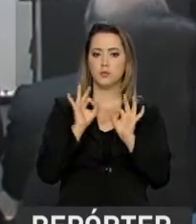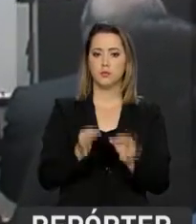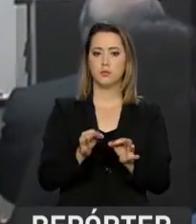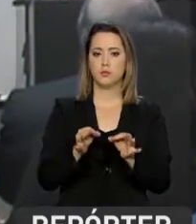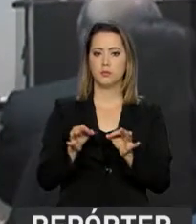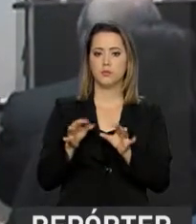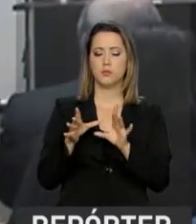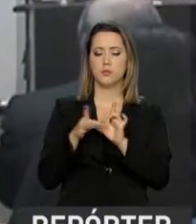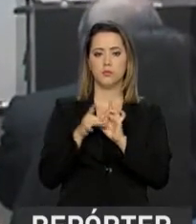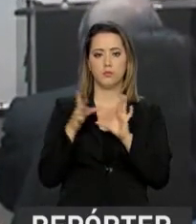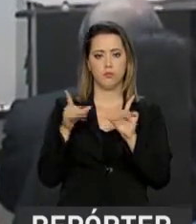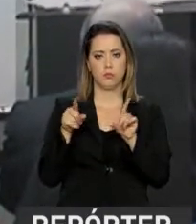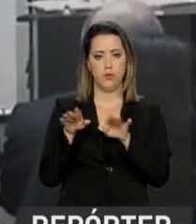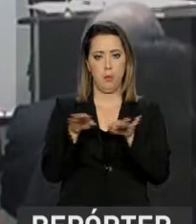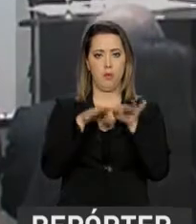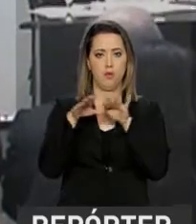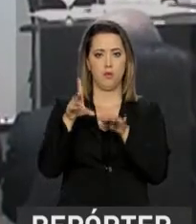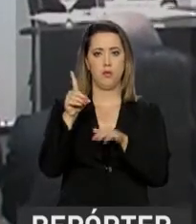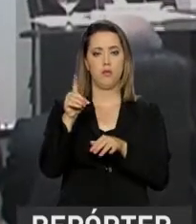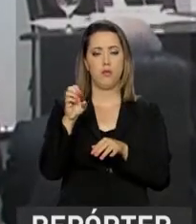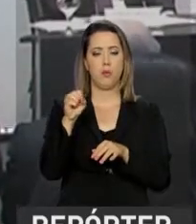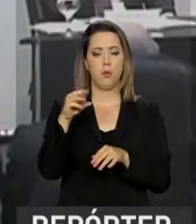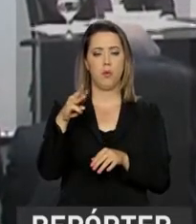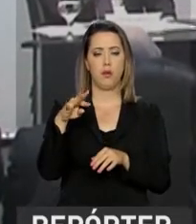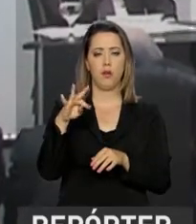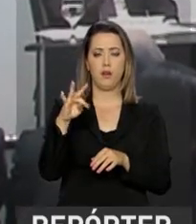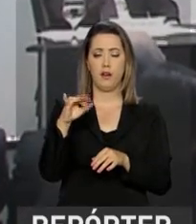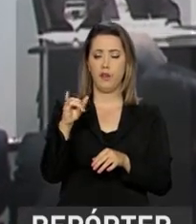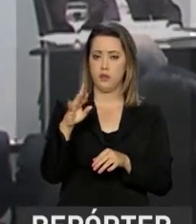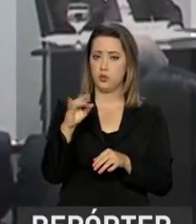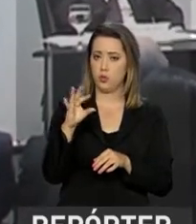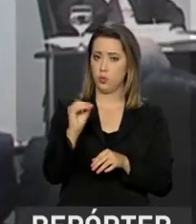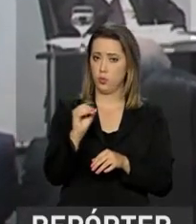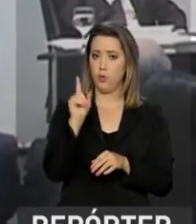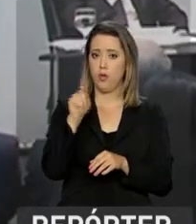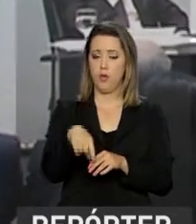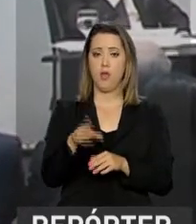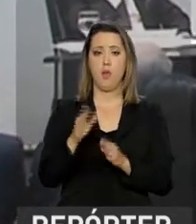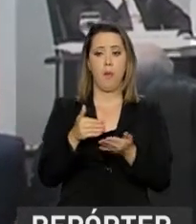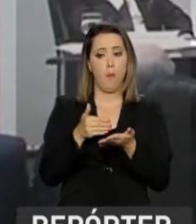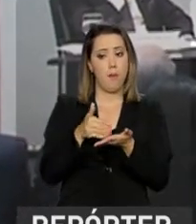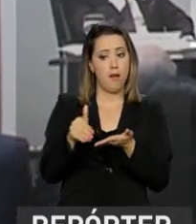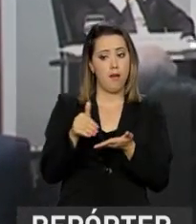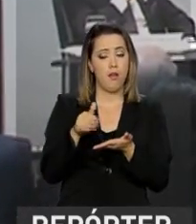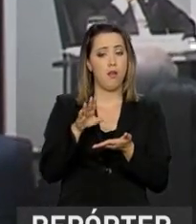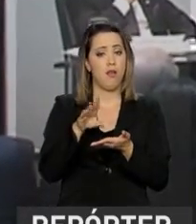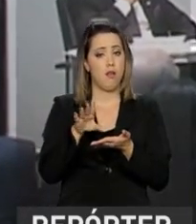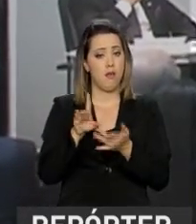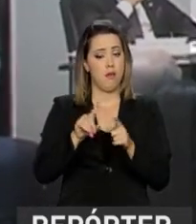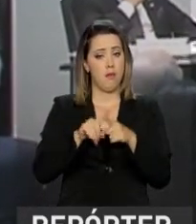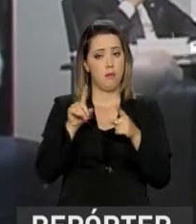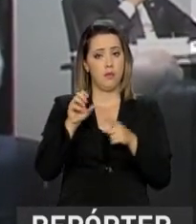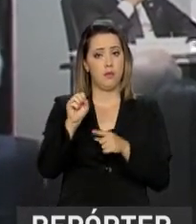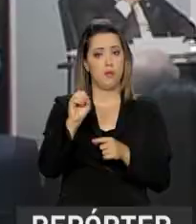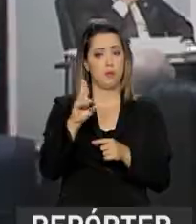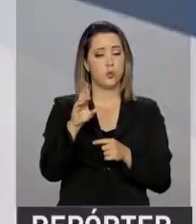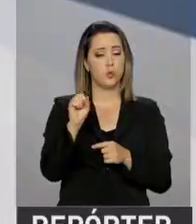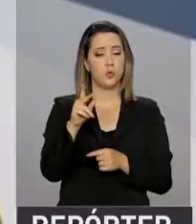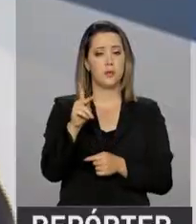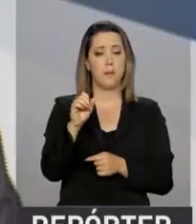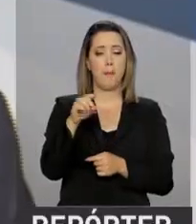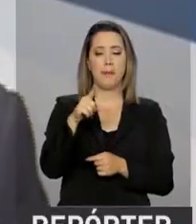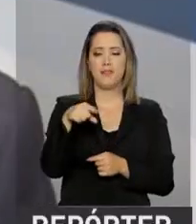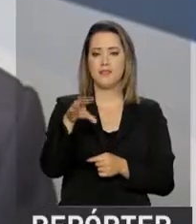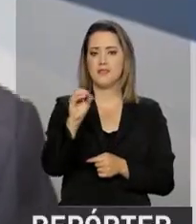democrático. É uma suspensão. O protocolo de Ushuaia não prevê a expulsão.